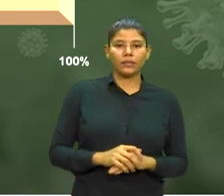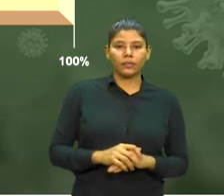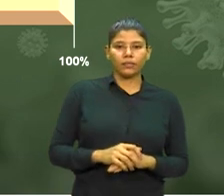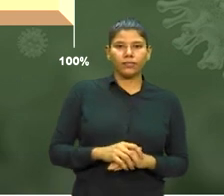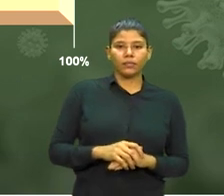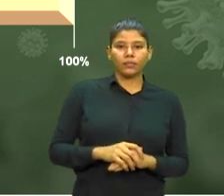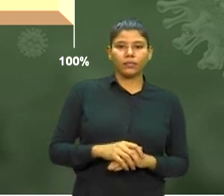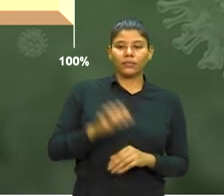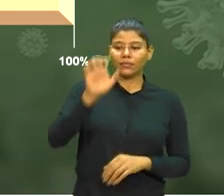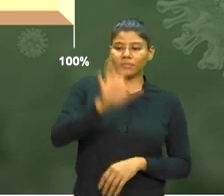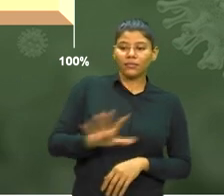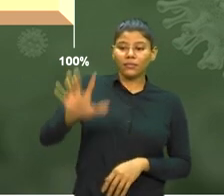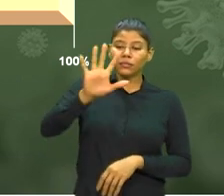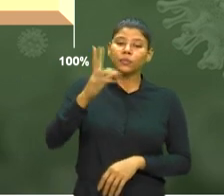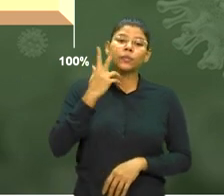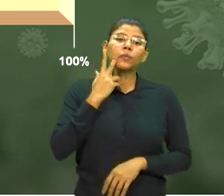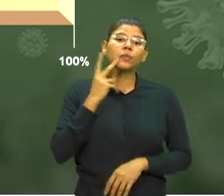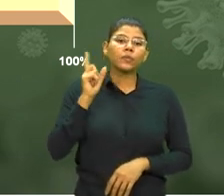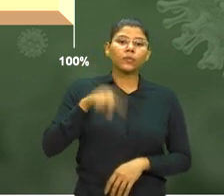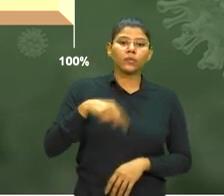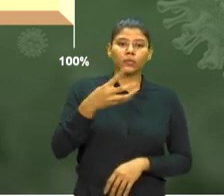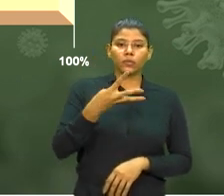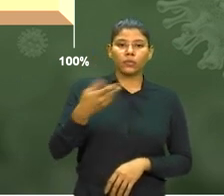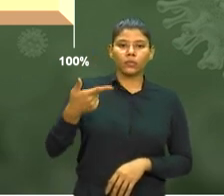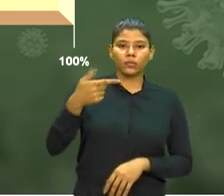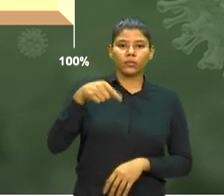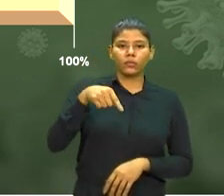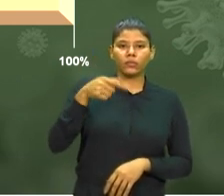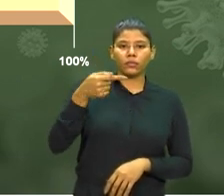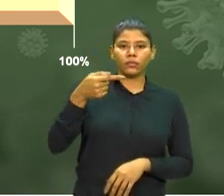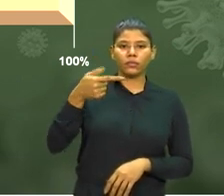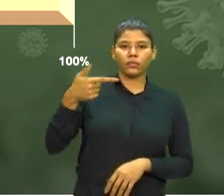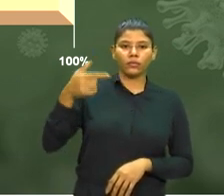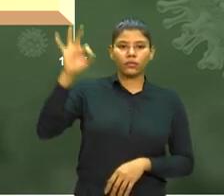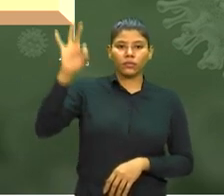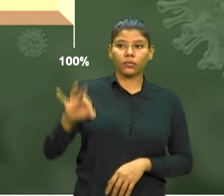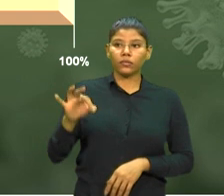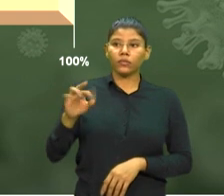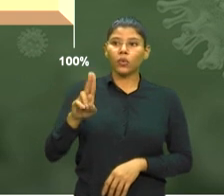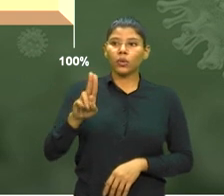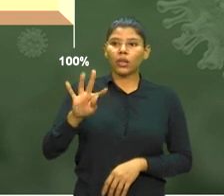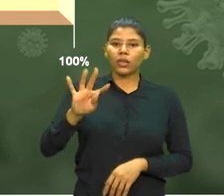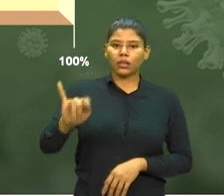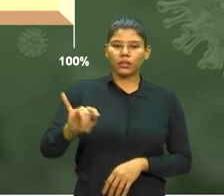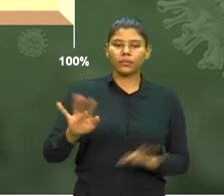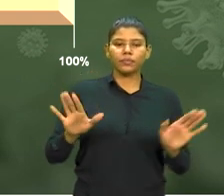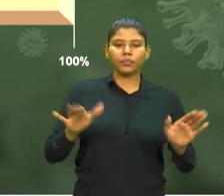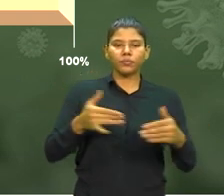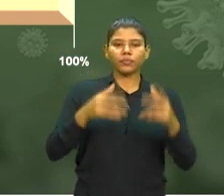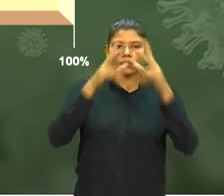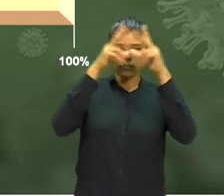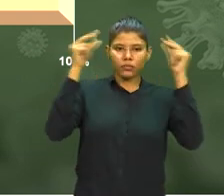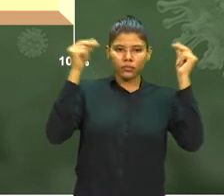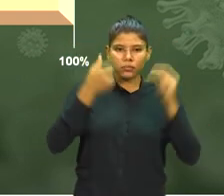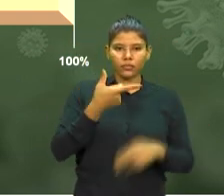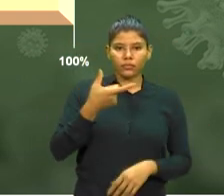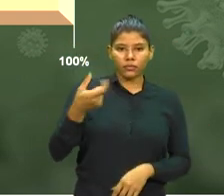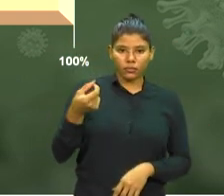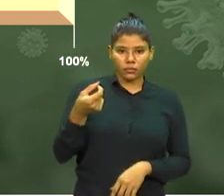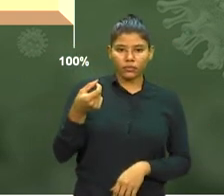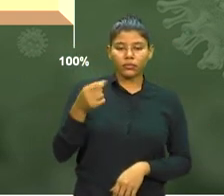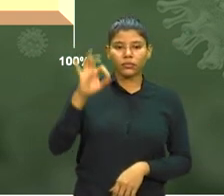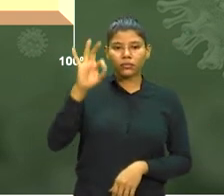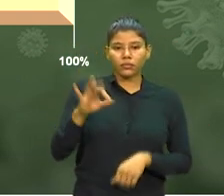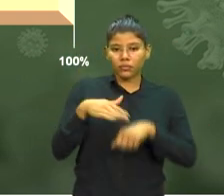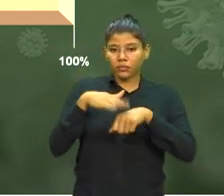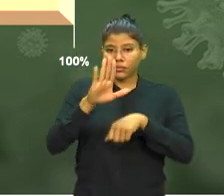utis do Ceará está em 42,72 por. nas enfermarias 20,6